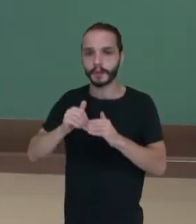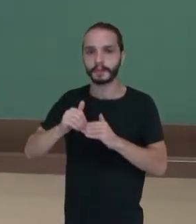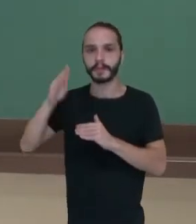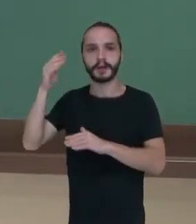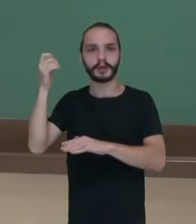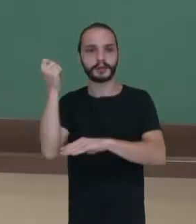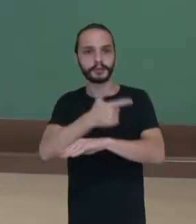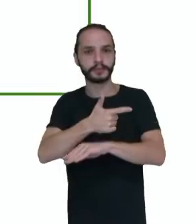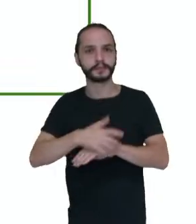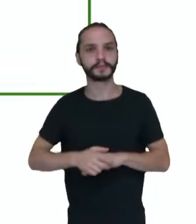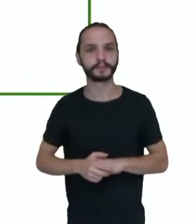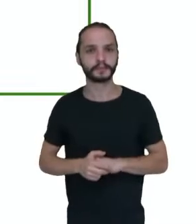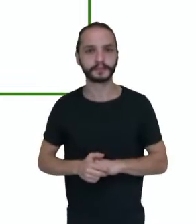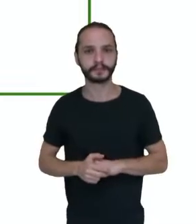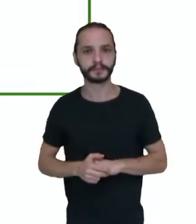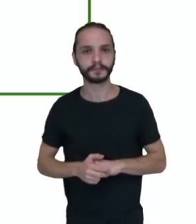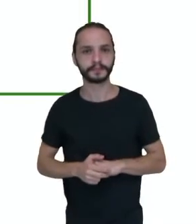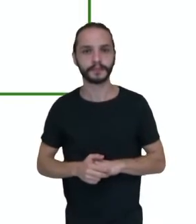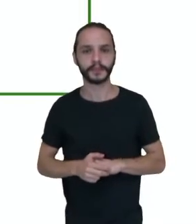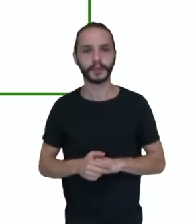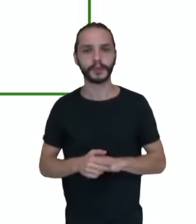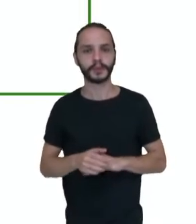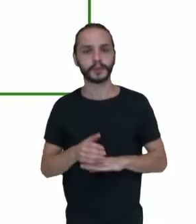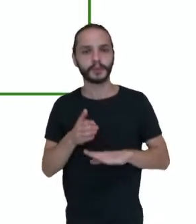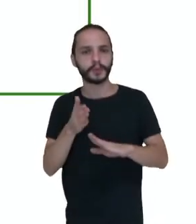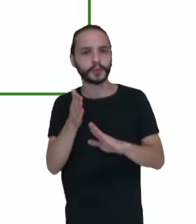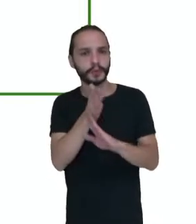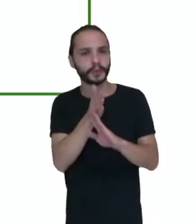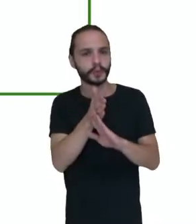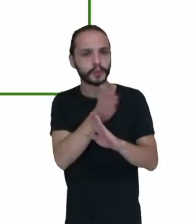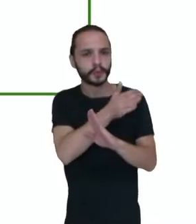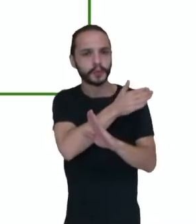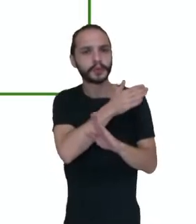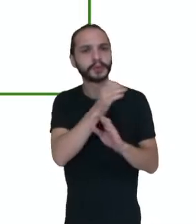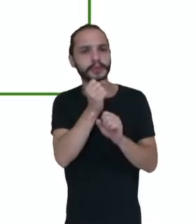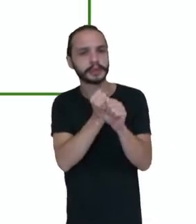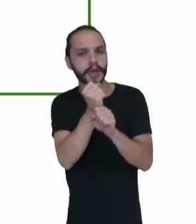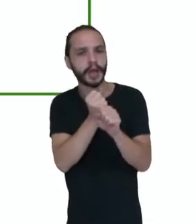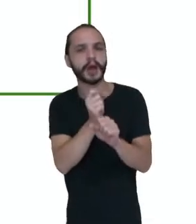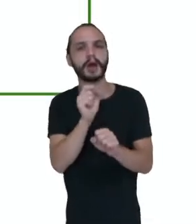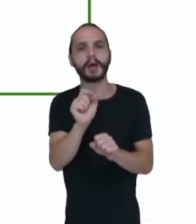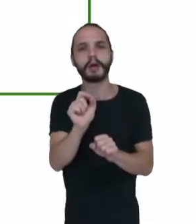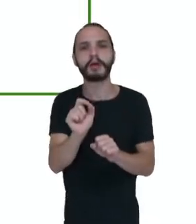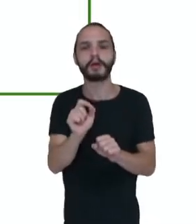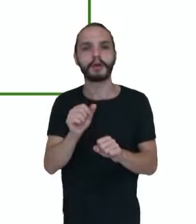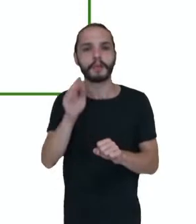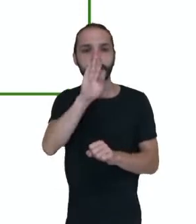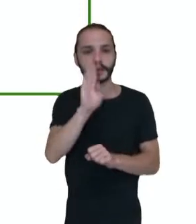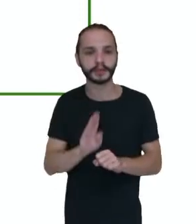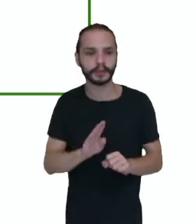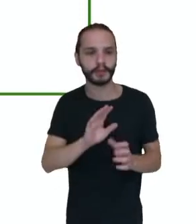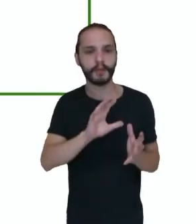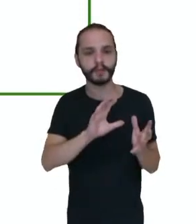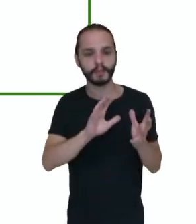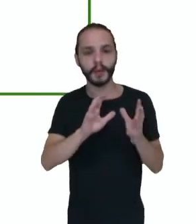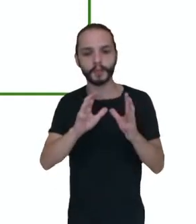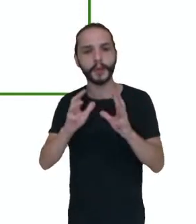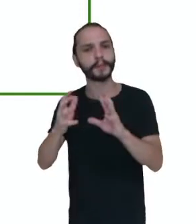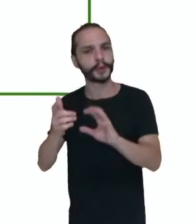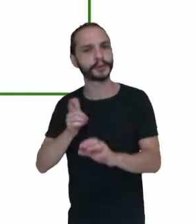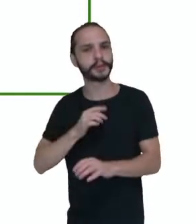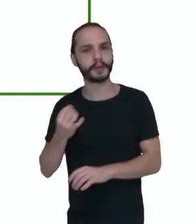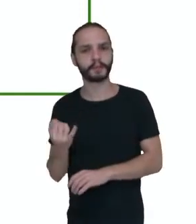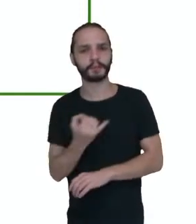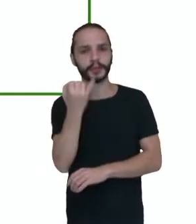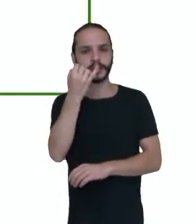masculina, Nas últimas décadas, a sociedade brasileira atravessou importantes transformações, tanto políticas